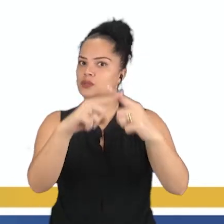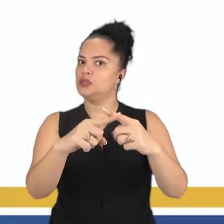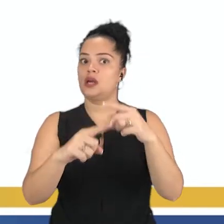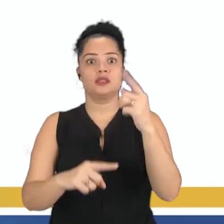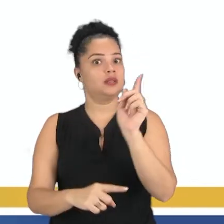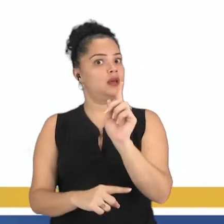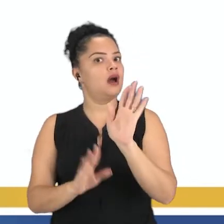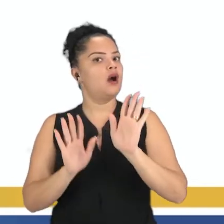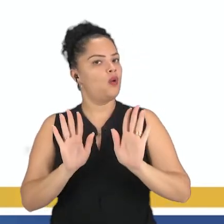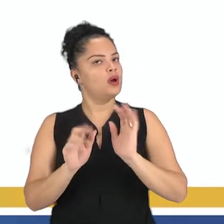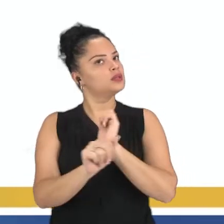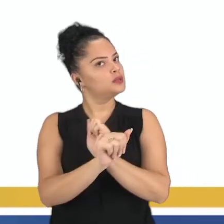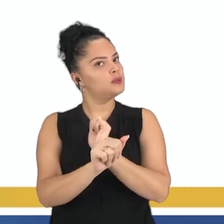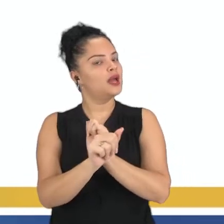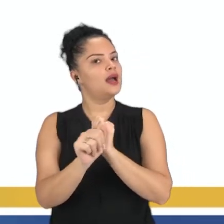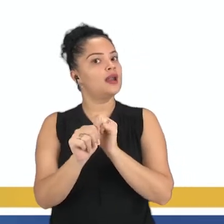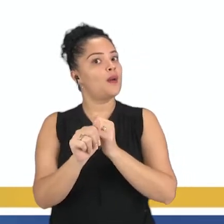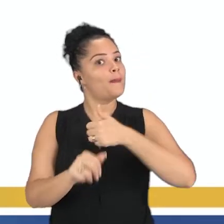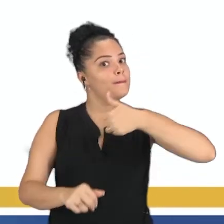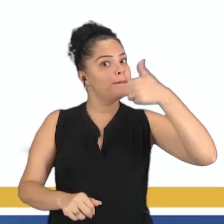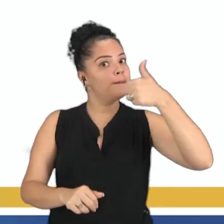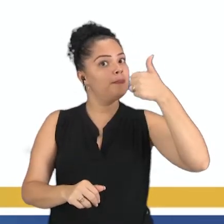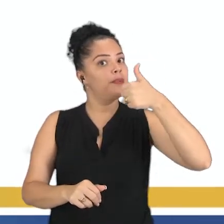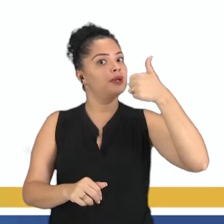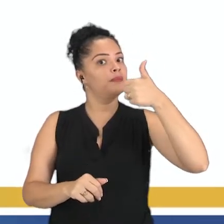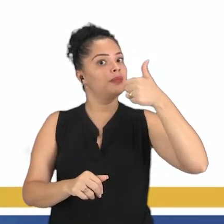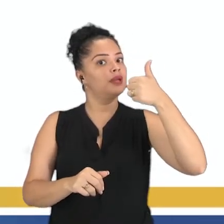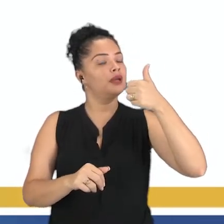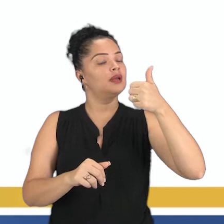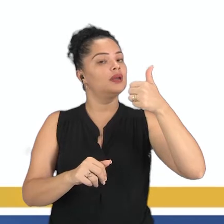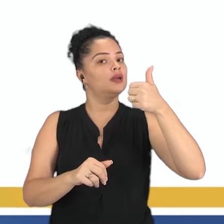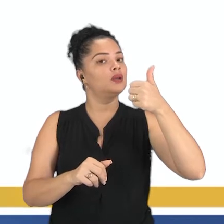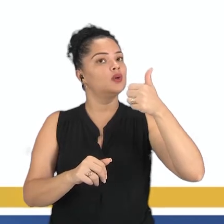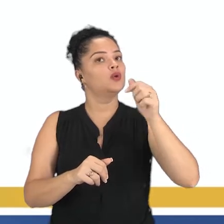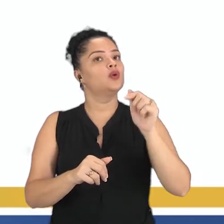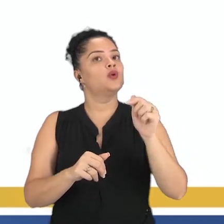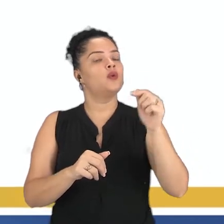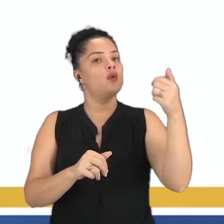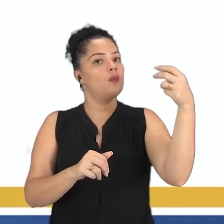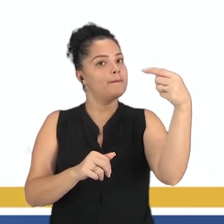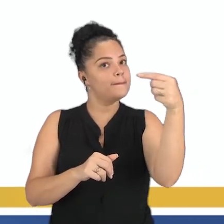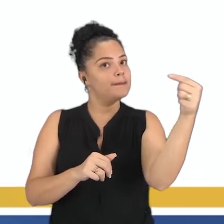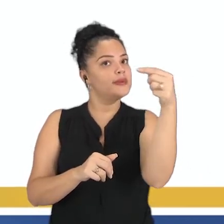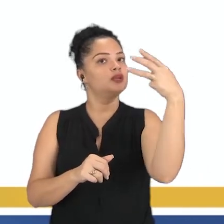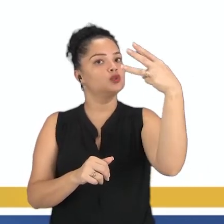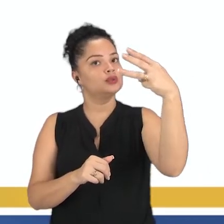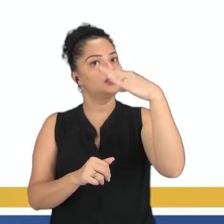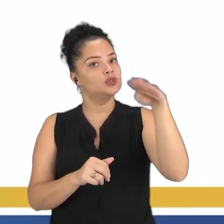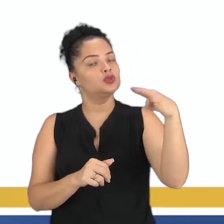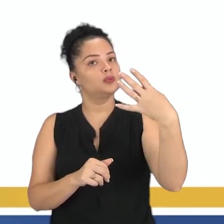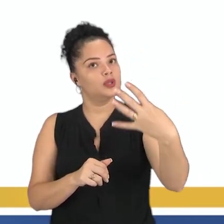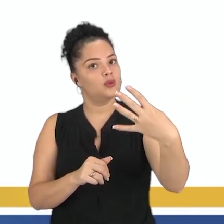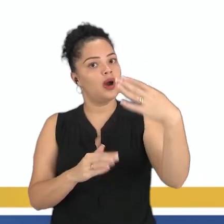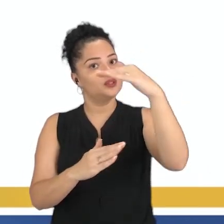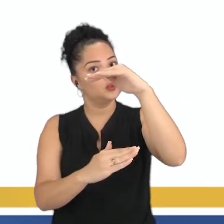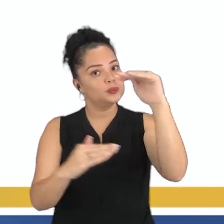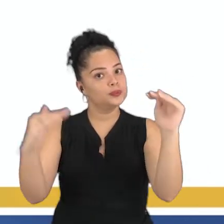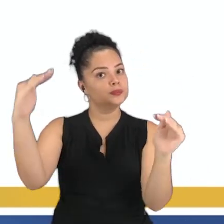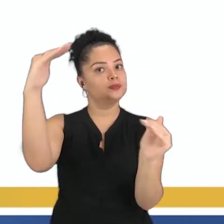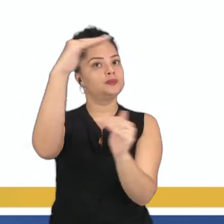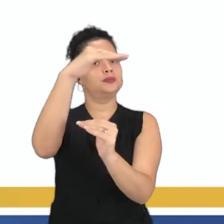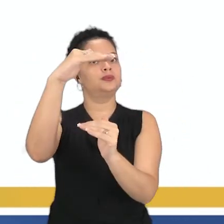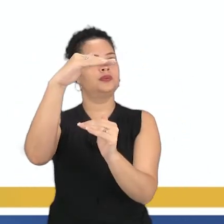divisão aí. Então, primeiro, eu tenho que fazer o quê? Pegar a primeira fração e multiplicar pelo inverso multiplicativo